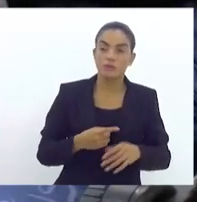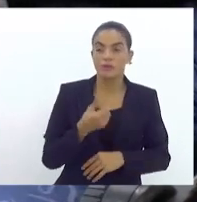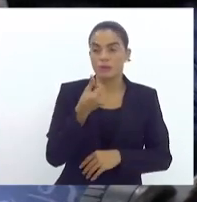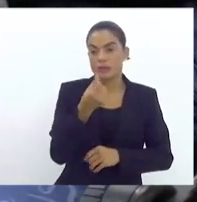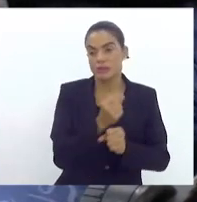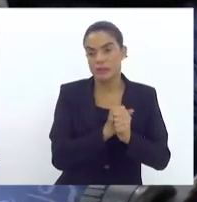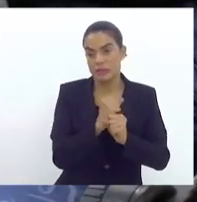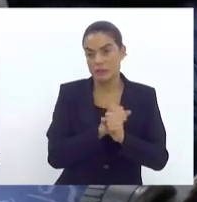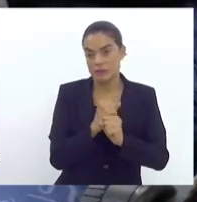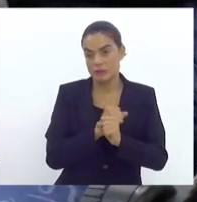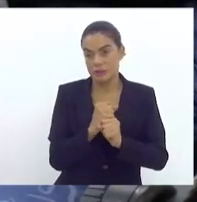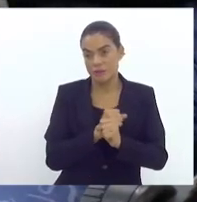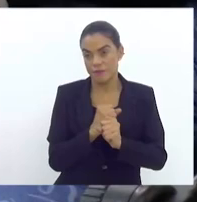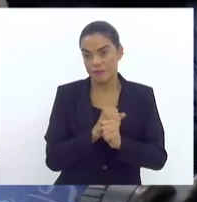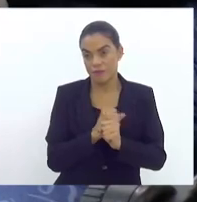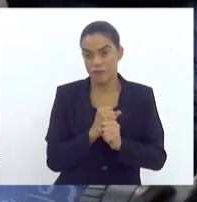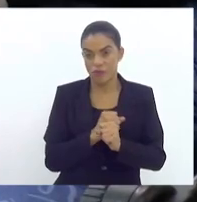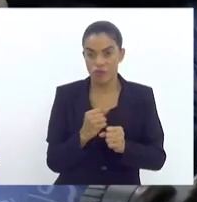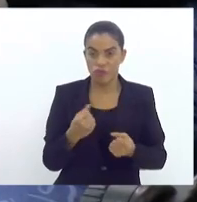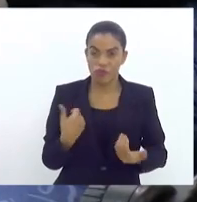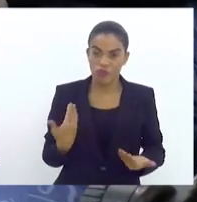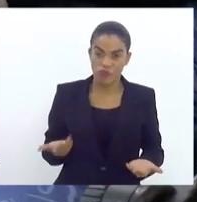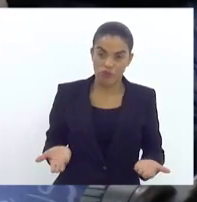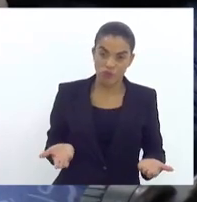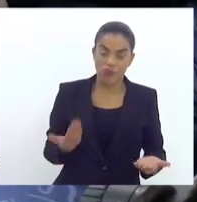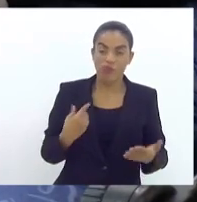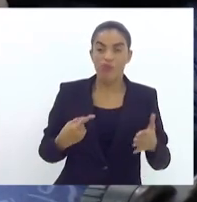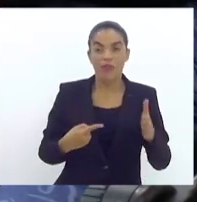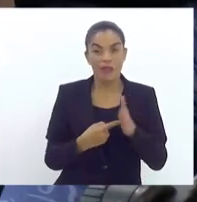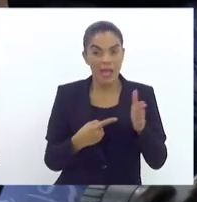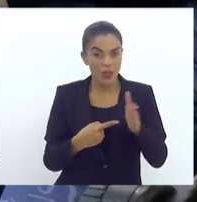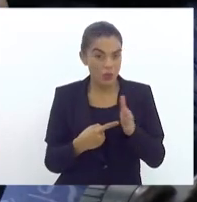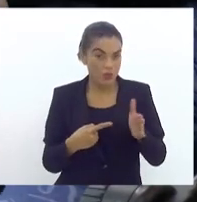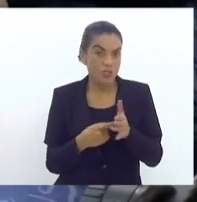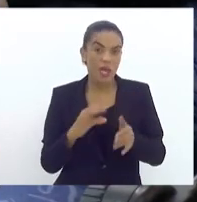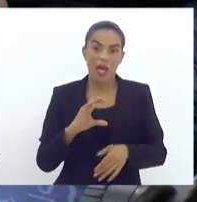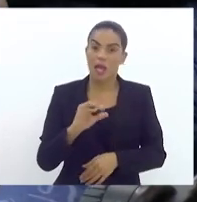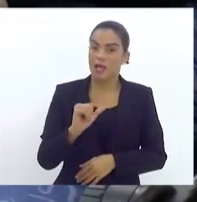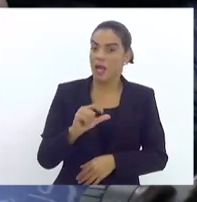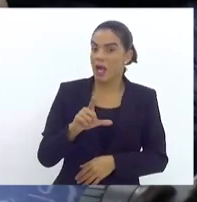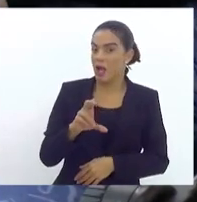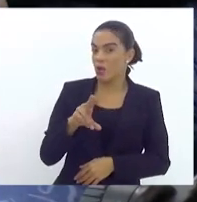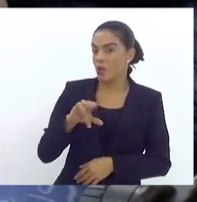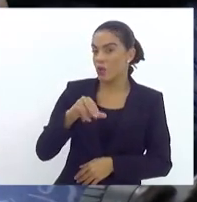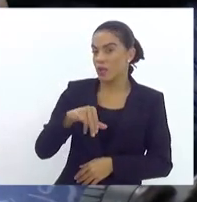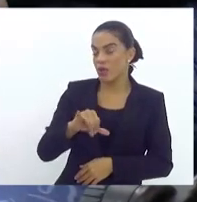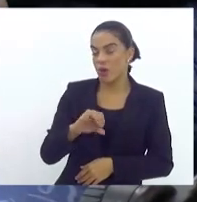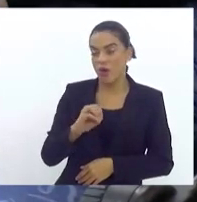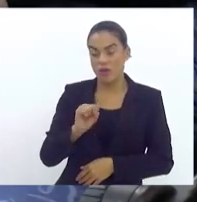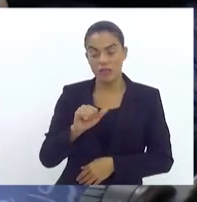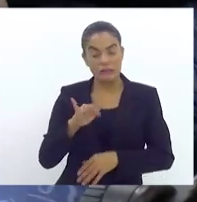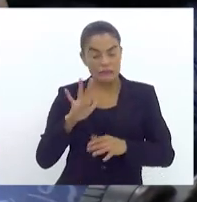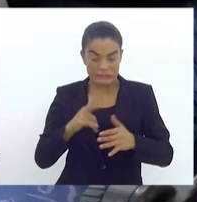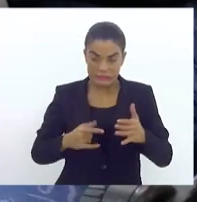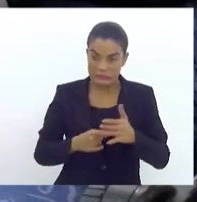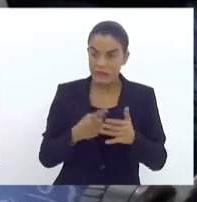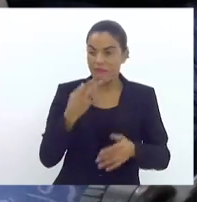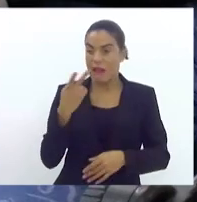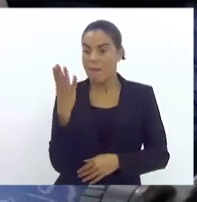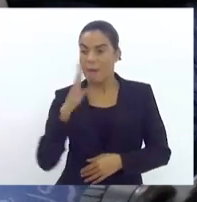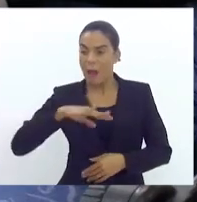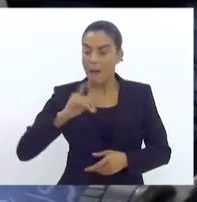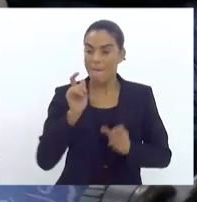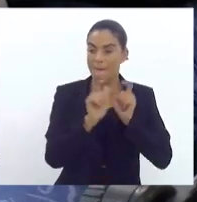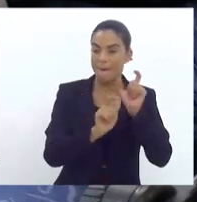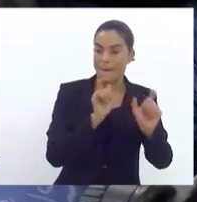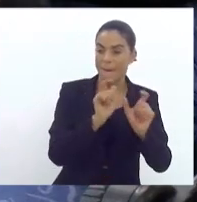para vocês o número 11 do Estado inteiro só na minha promotoria na Governador são 266